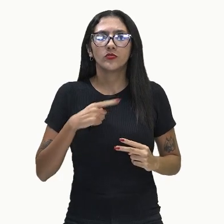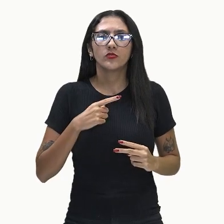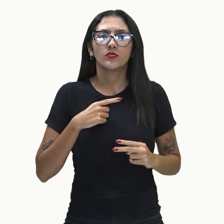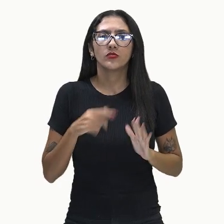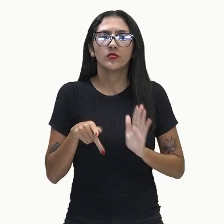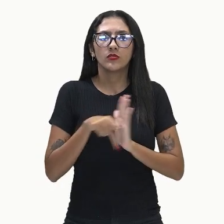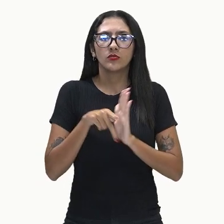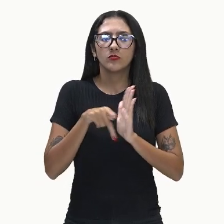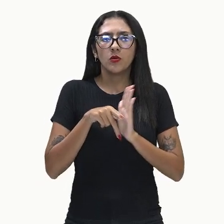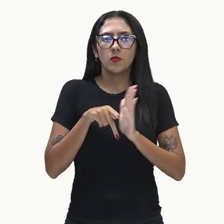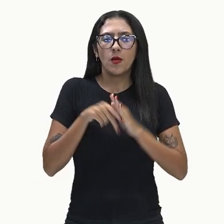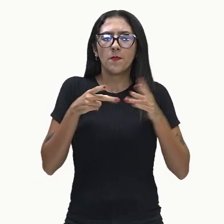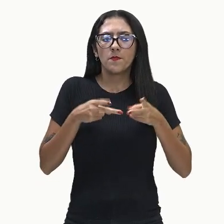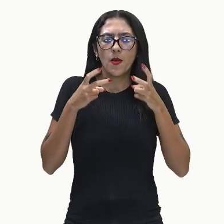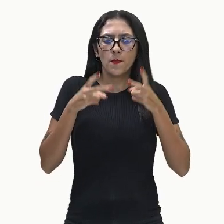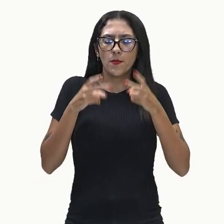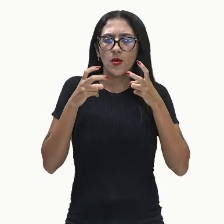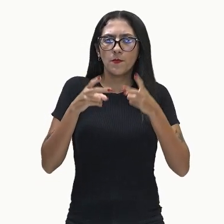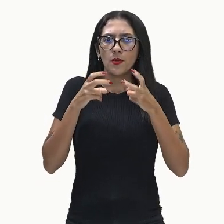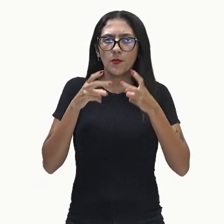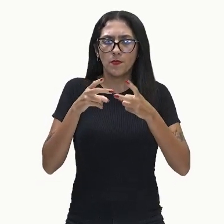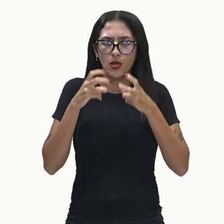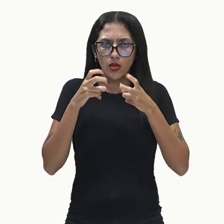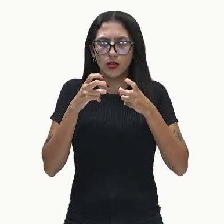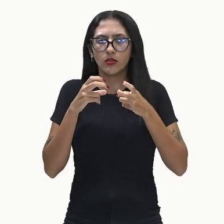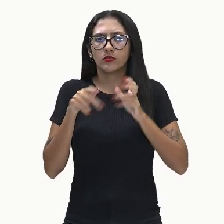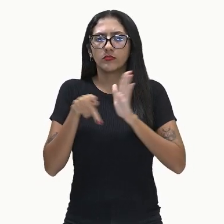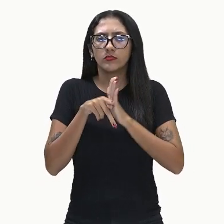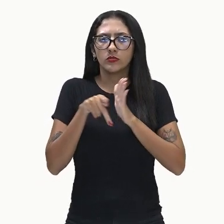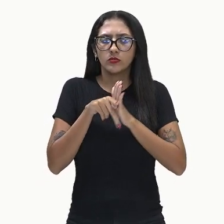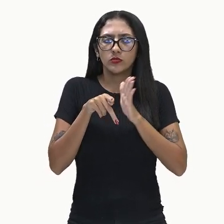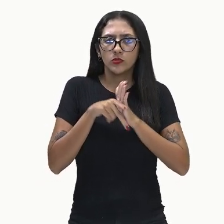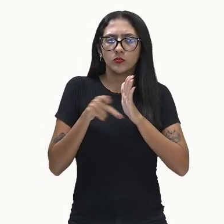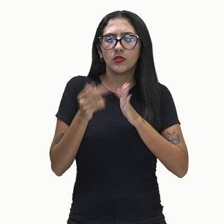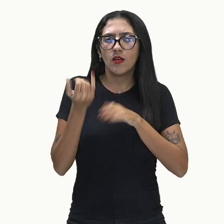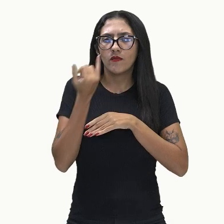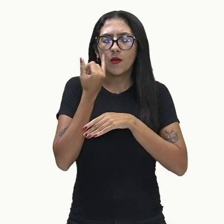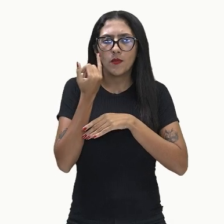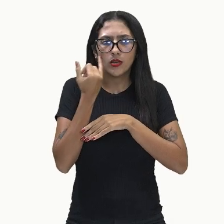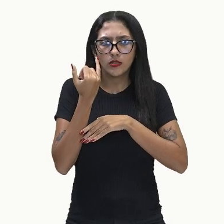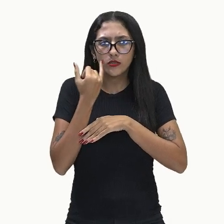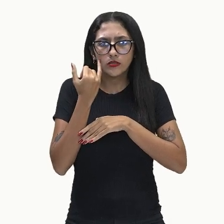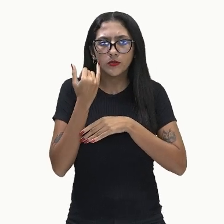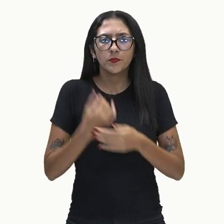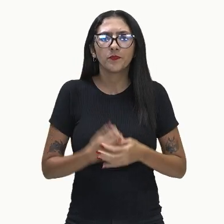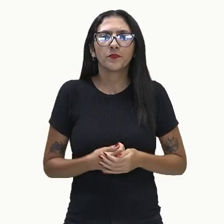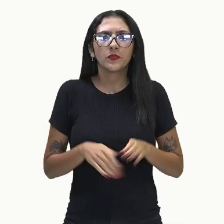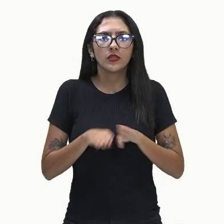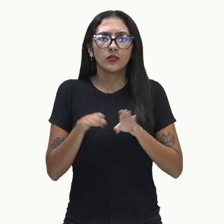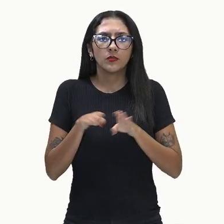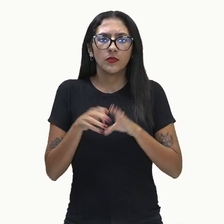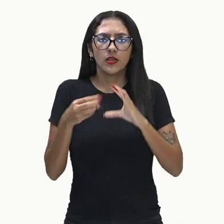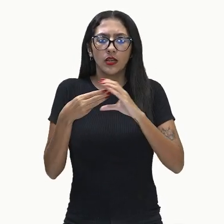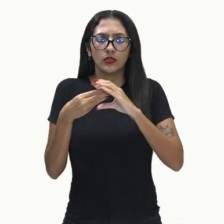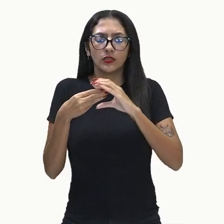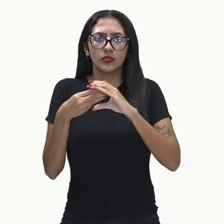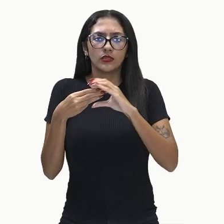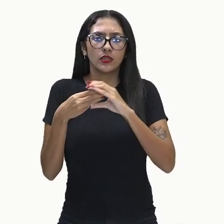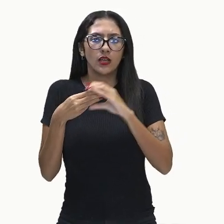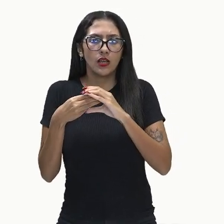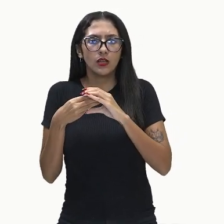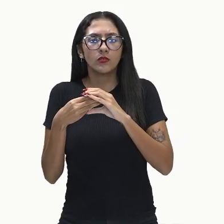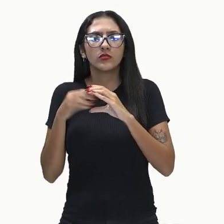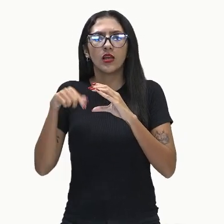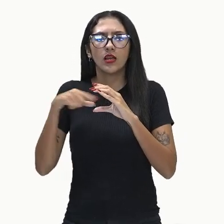funções receptivas, ou seja, de receber a mensagem, e as células da glia ou neuróglia,